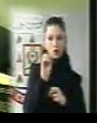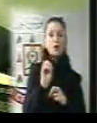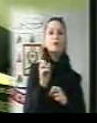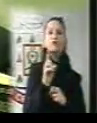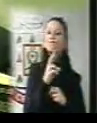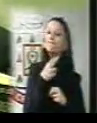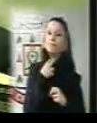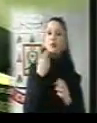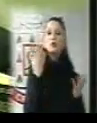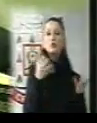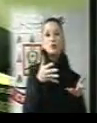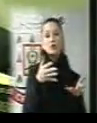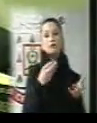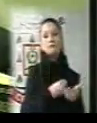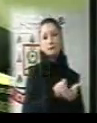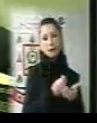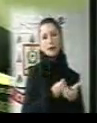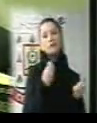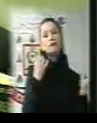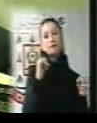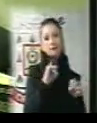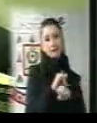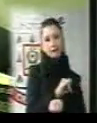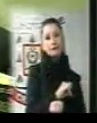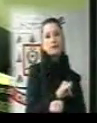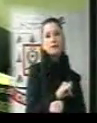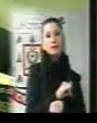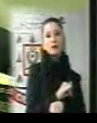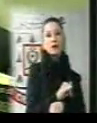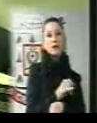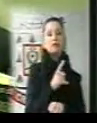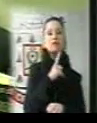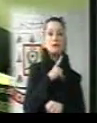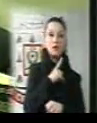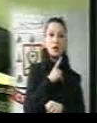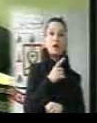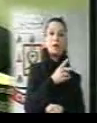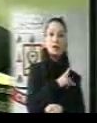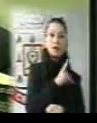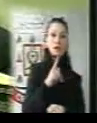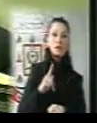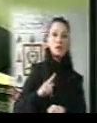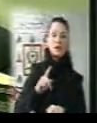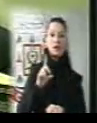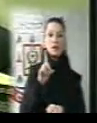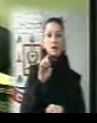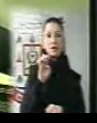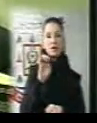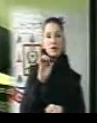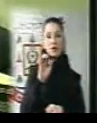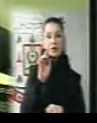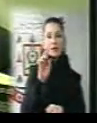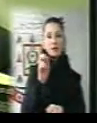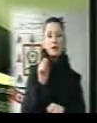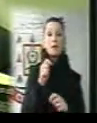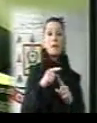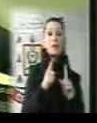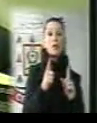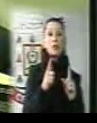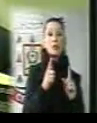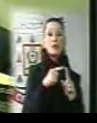não pode estar presente nesta sessão ordinária, que contará com a presença do presidente do DEIFRA, Vanderlei Agostini, pois está na capital do